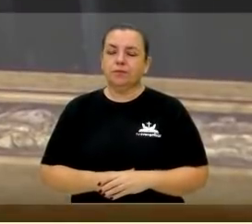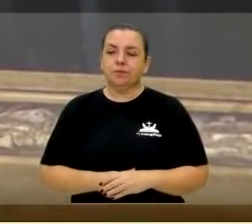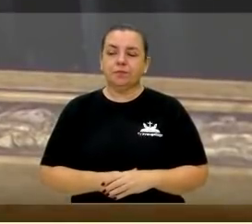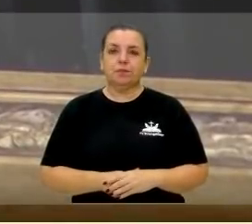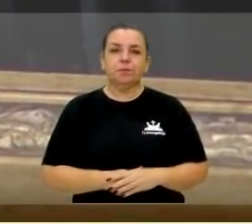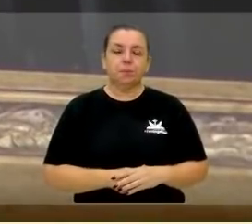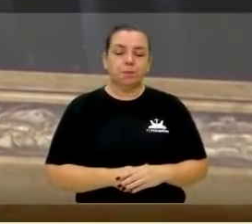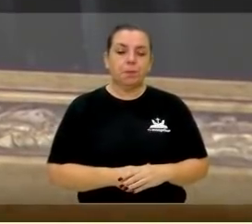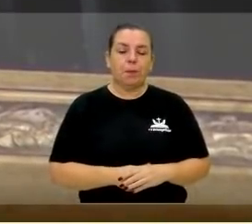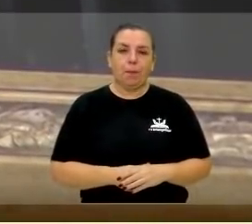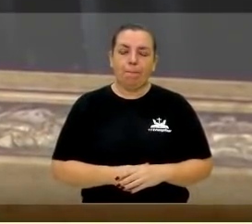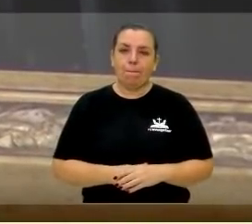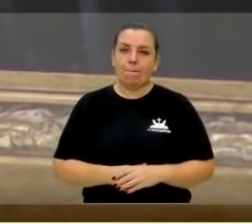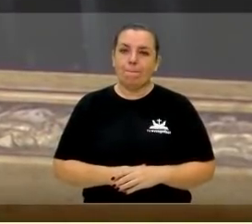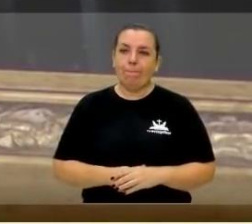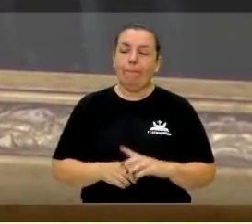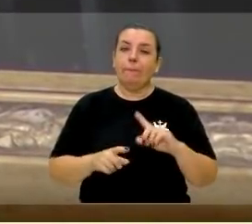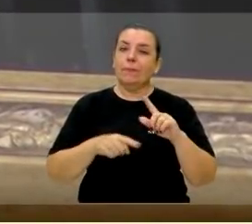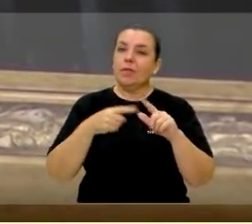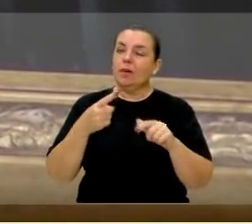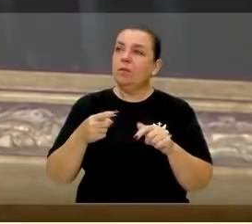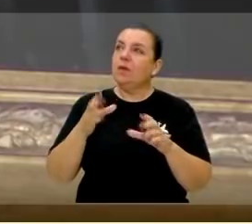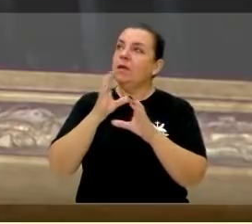Depois, confie em mim,